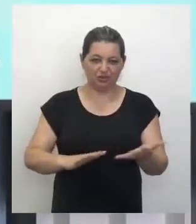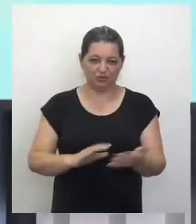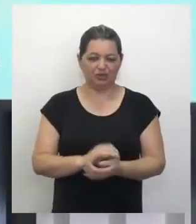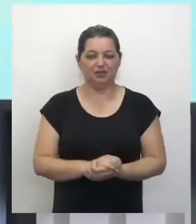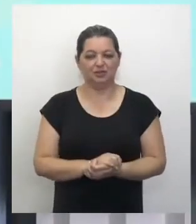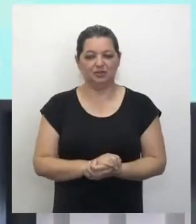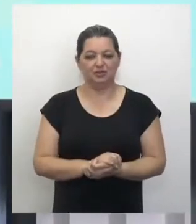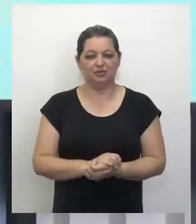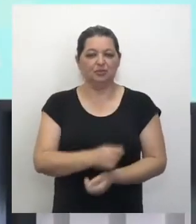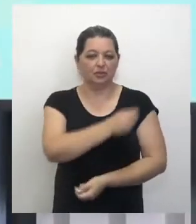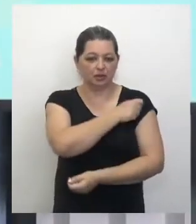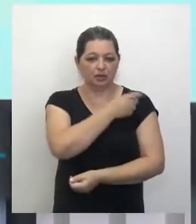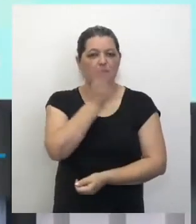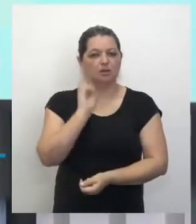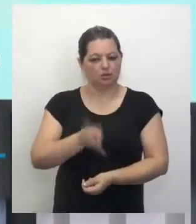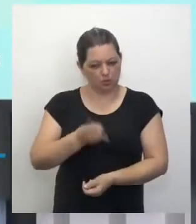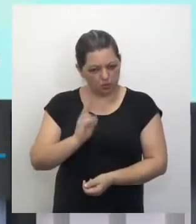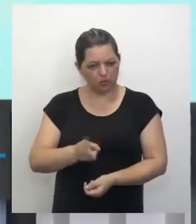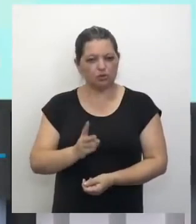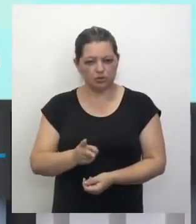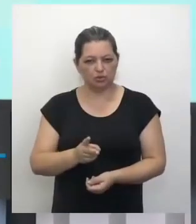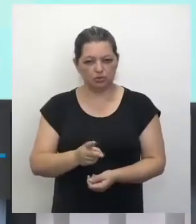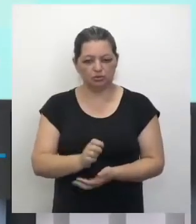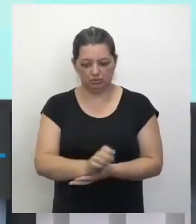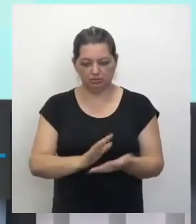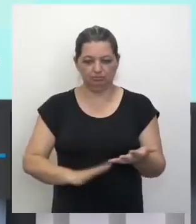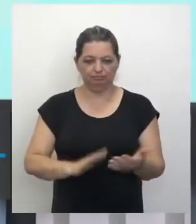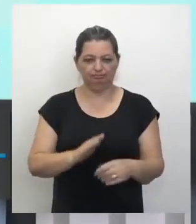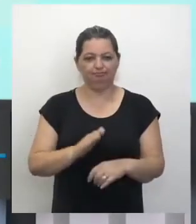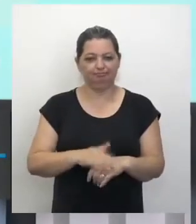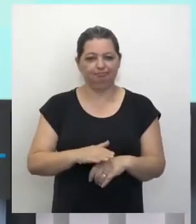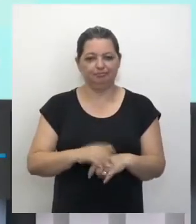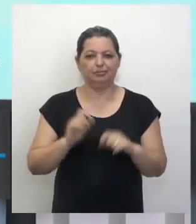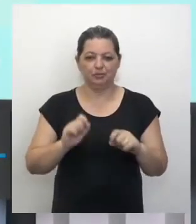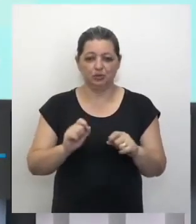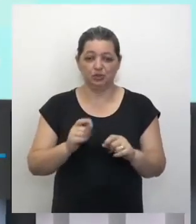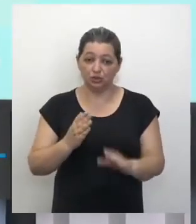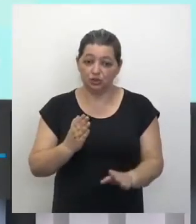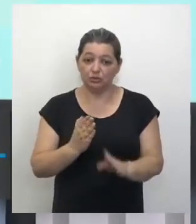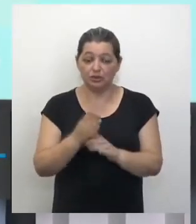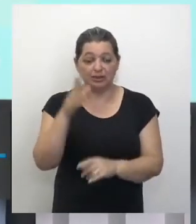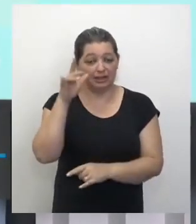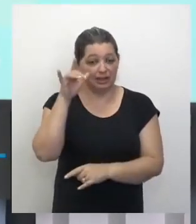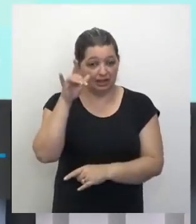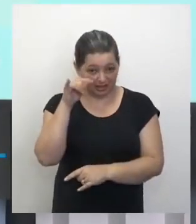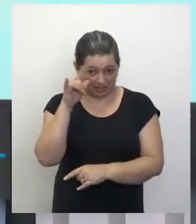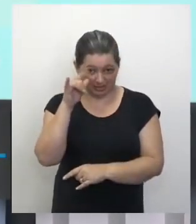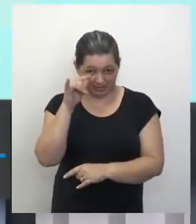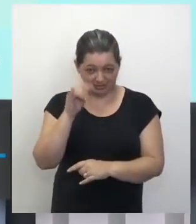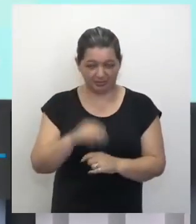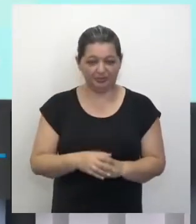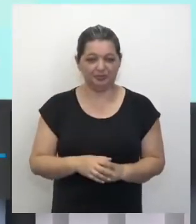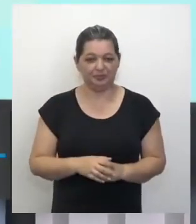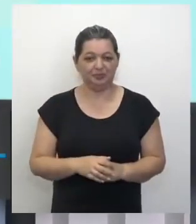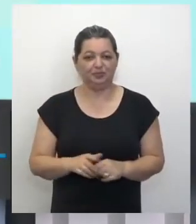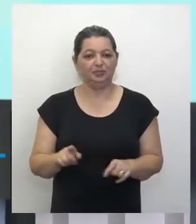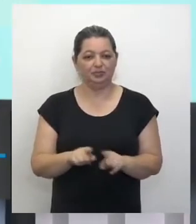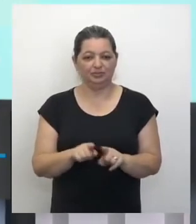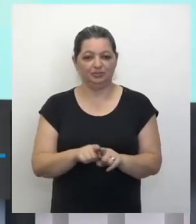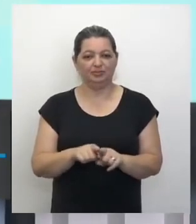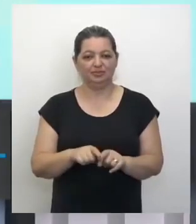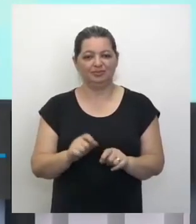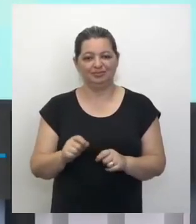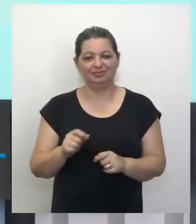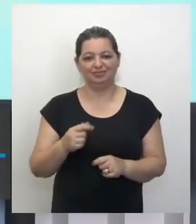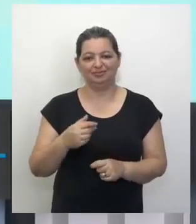alunos, continuarem a fazendo. Manda a tarefa de vocês para a gente, vocês podem me encontrar lá no Instagram, @vempramate. Eu vou ficar contente